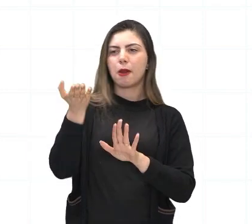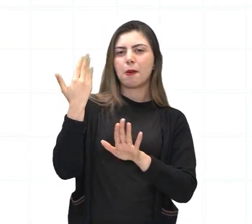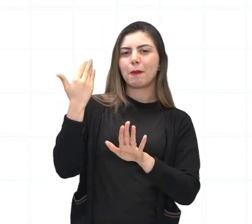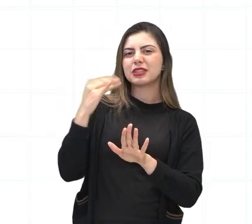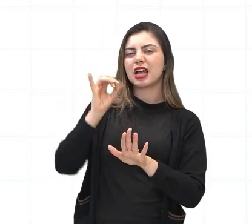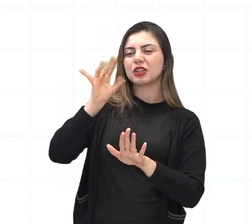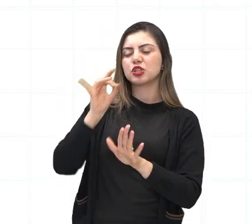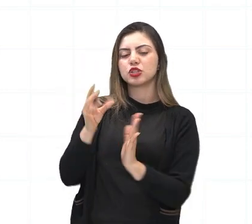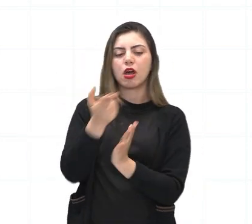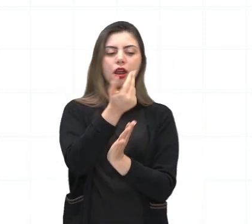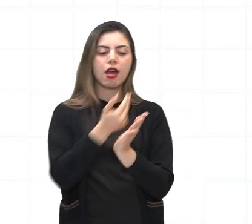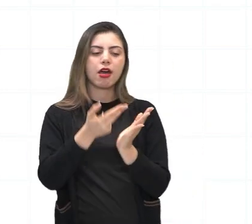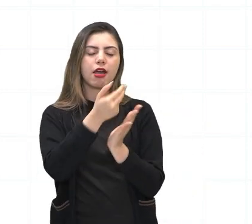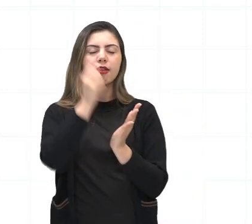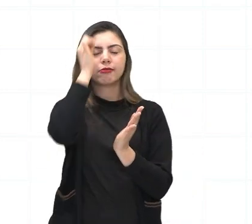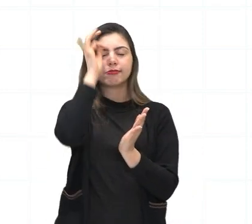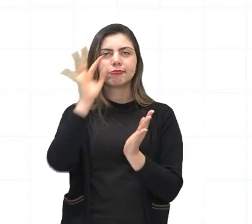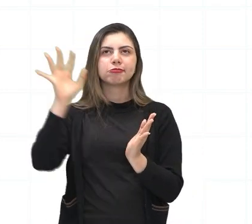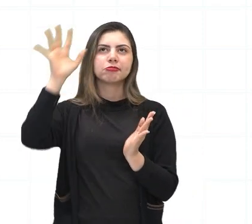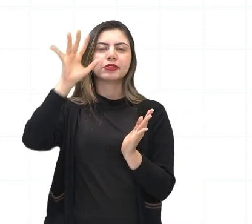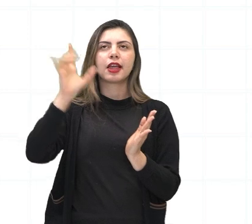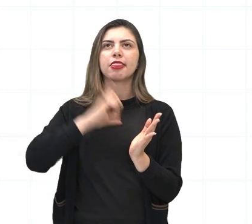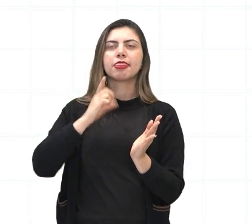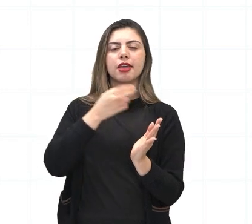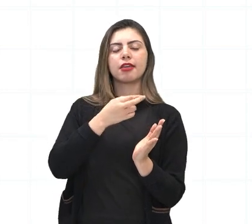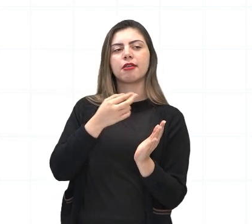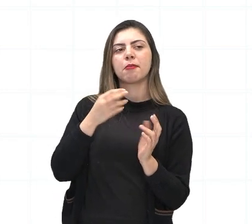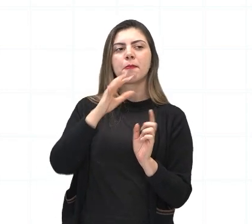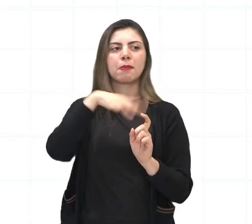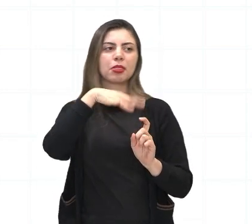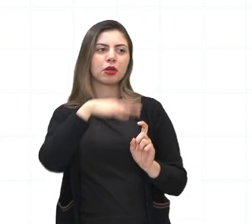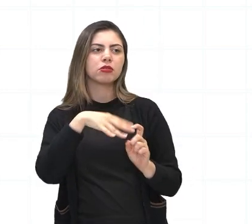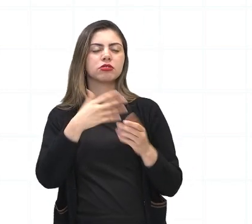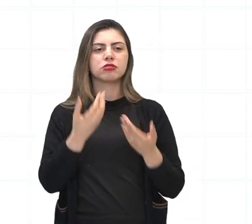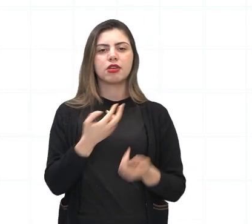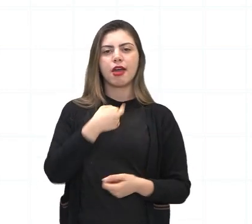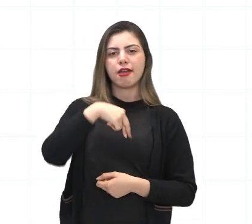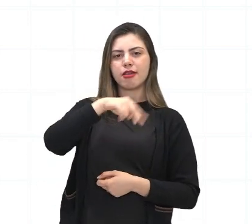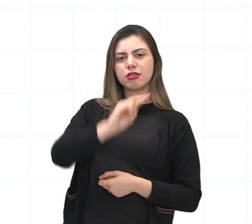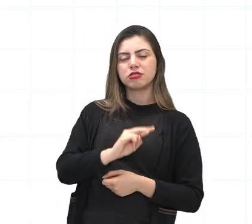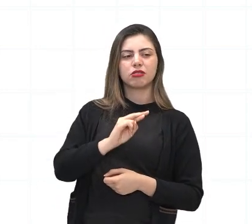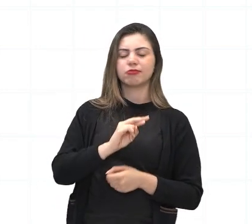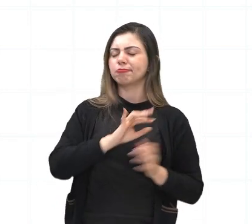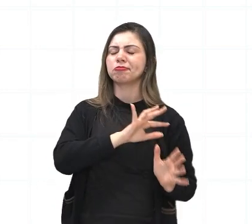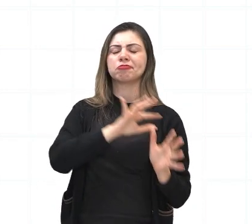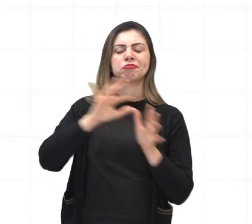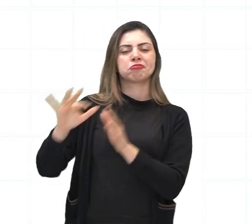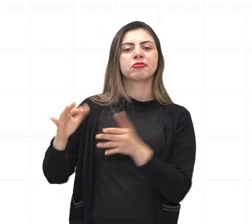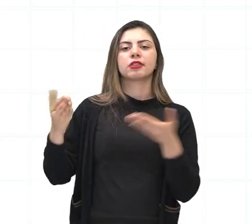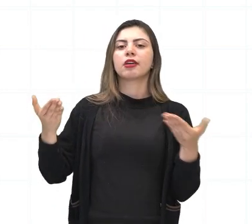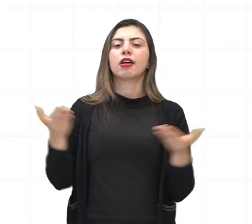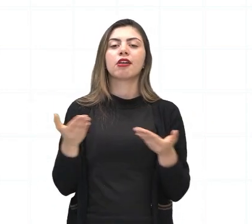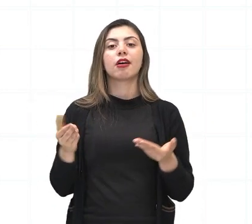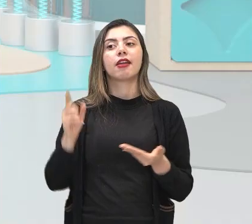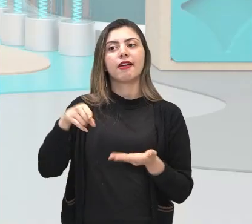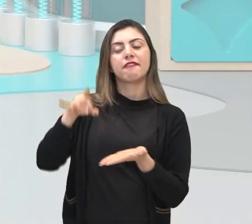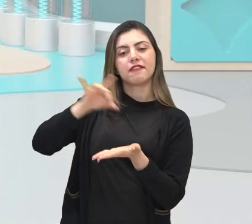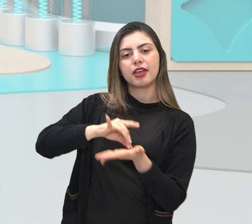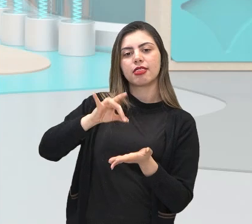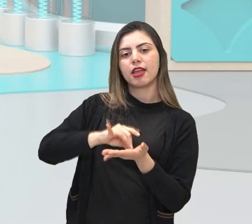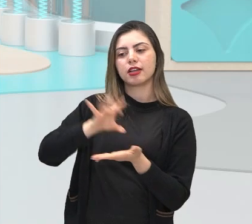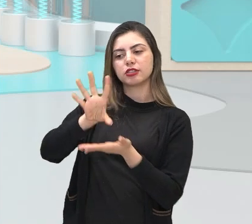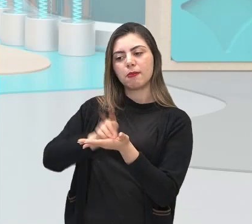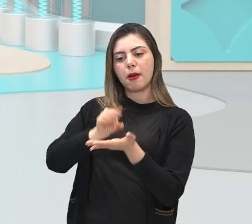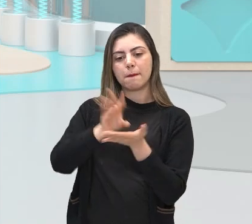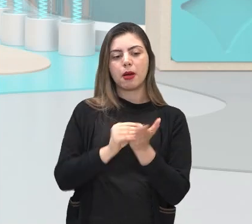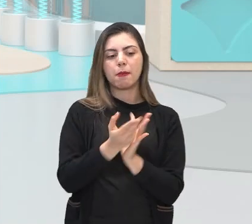de ele queria deixar essa mitologia a questão religiosa de lado e daí ele traz o o realismo vamos ver mais uma